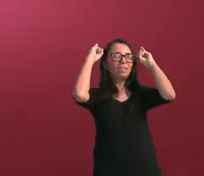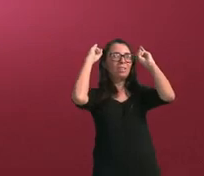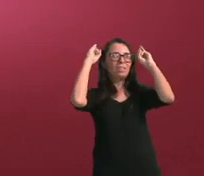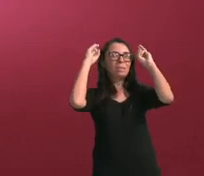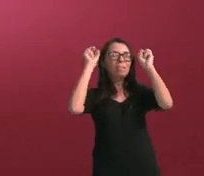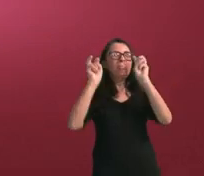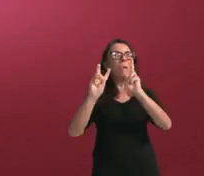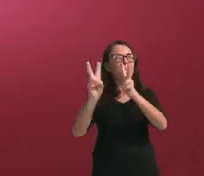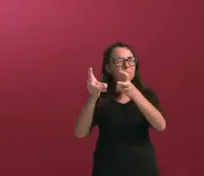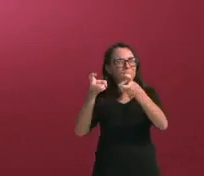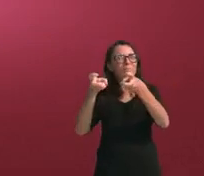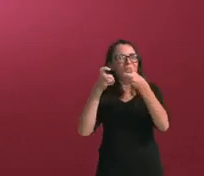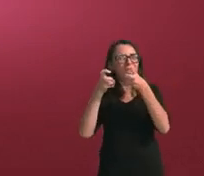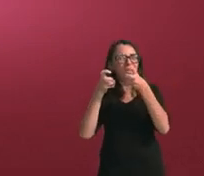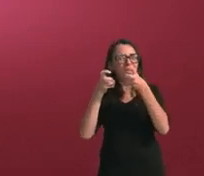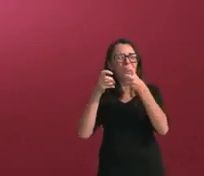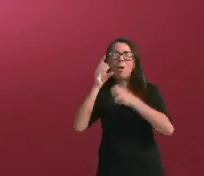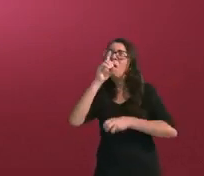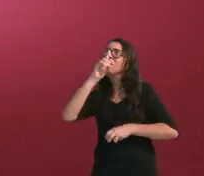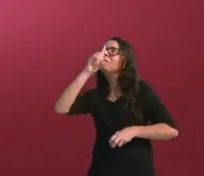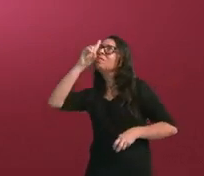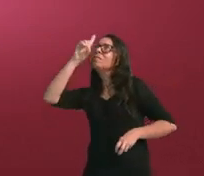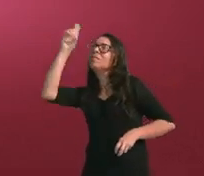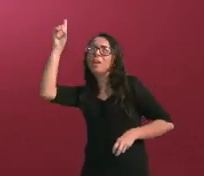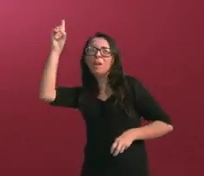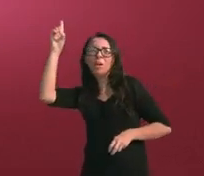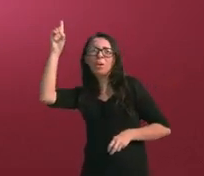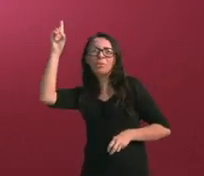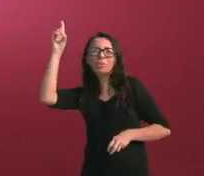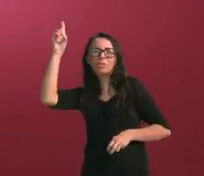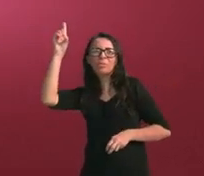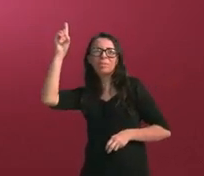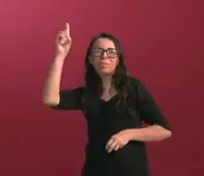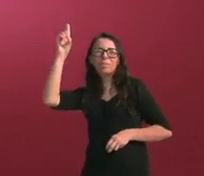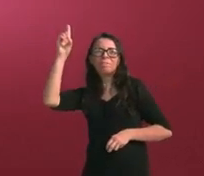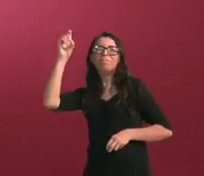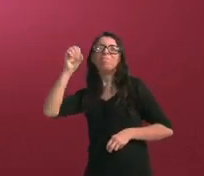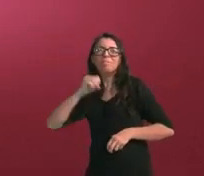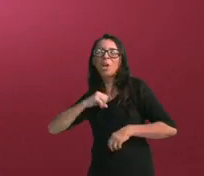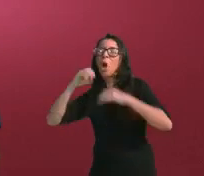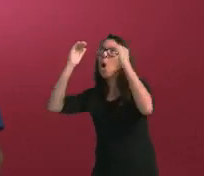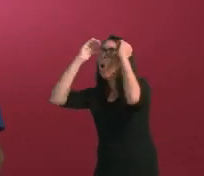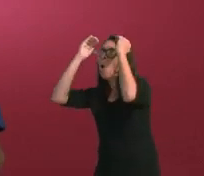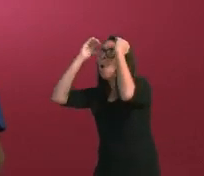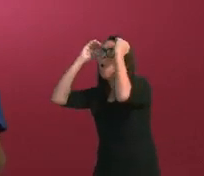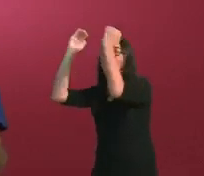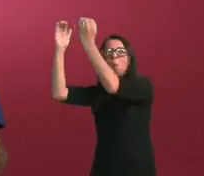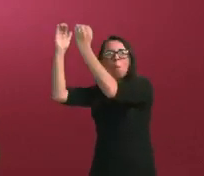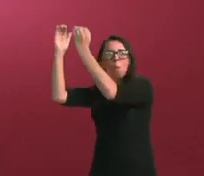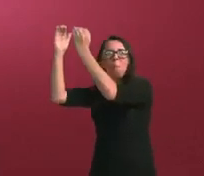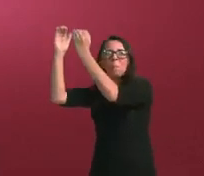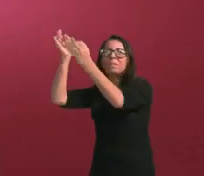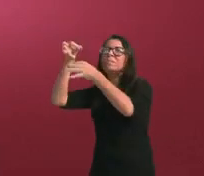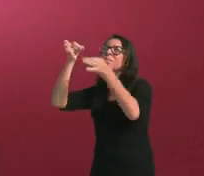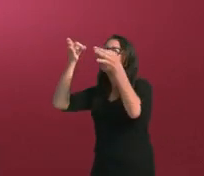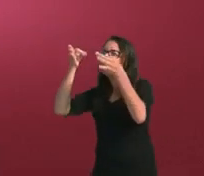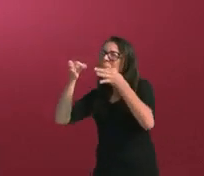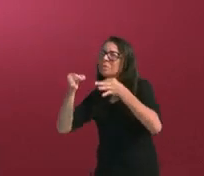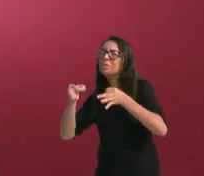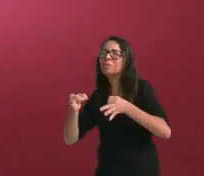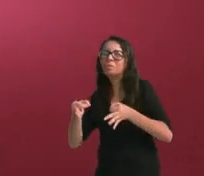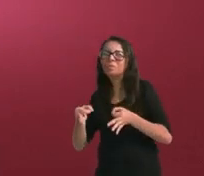a gente também. Nós devemos passar por esse procedimento aqui. Deus realizou o que estava em seus